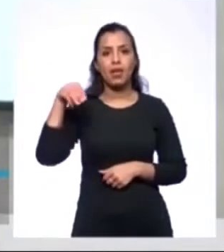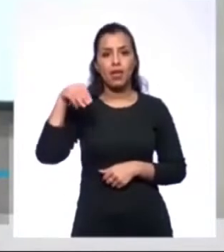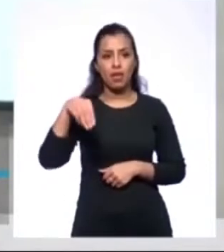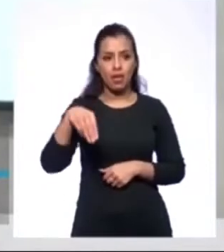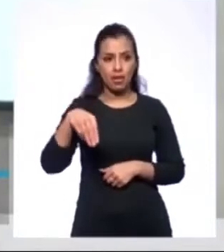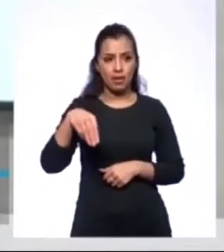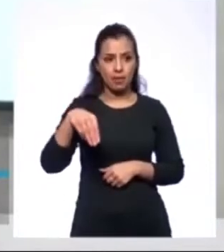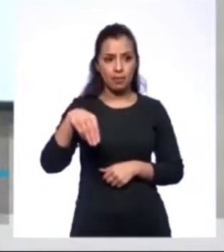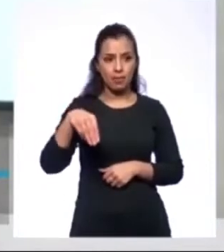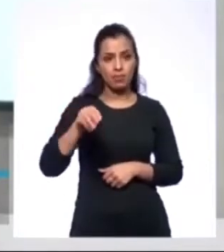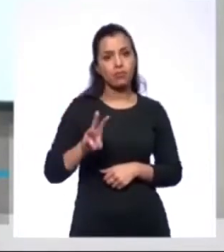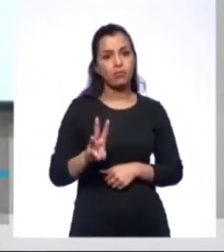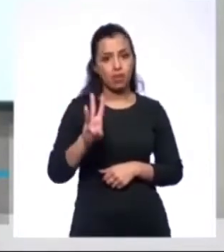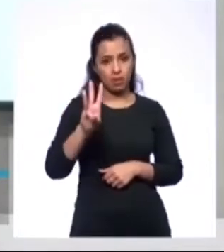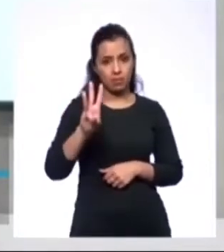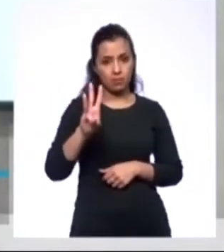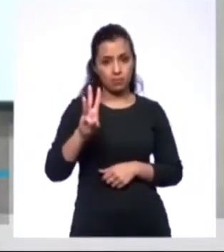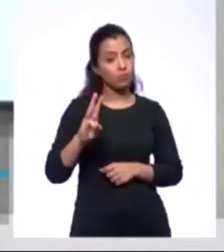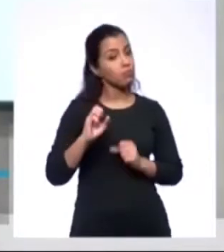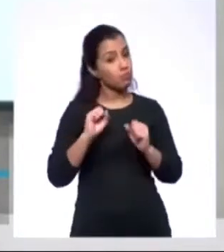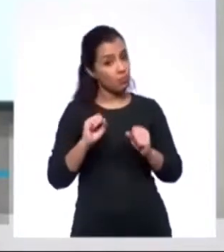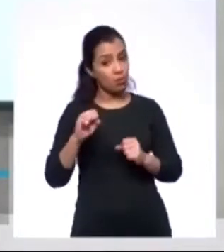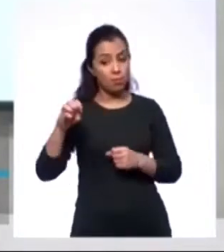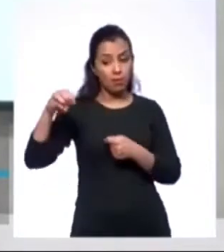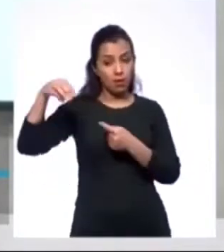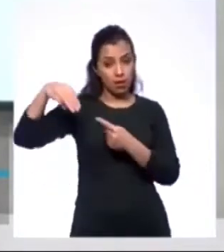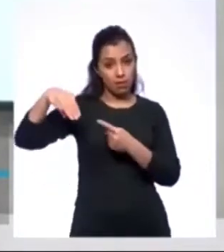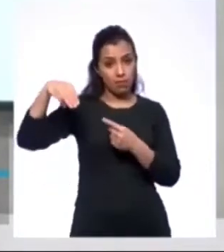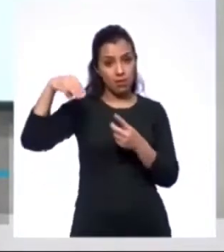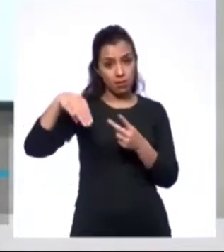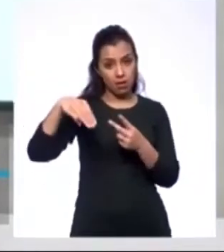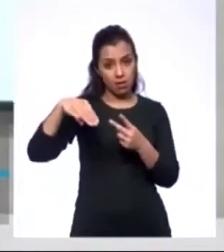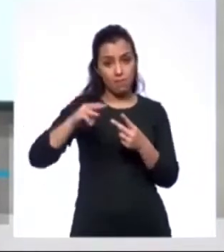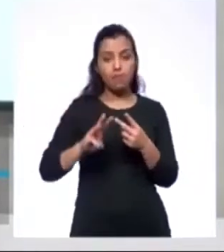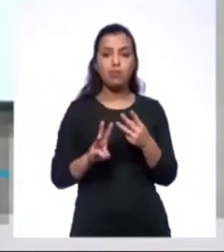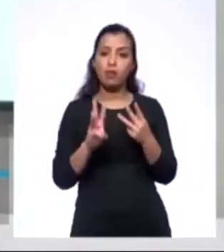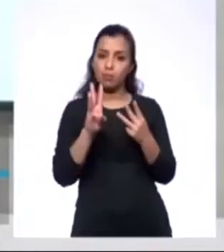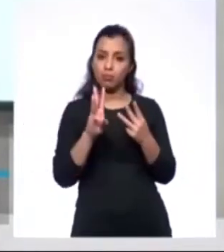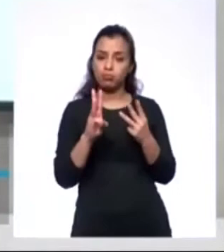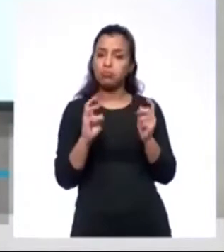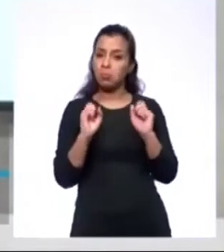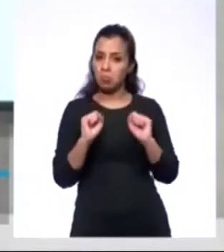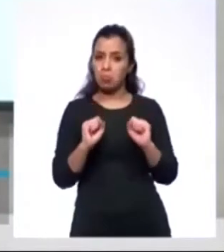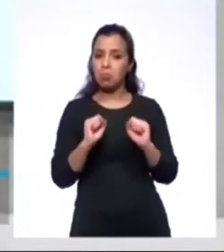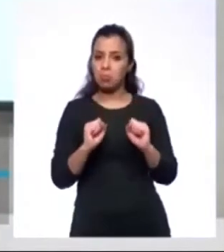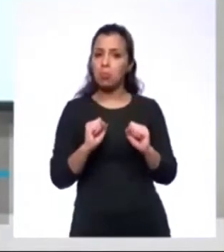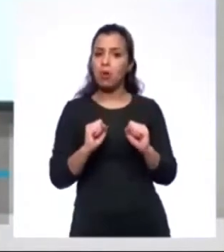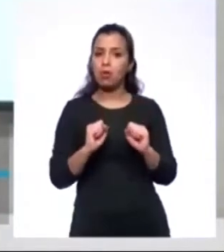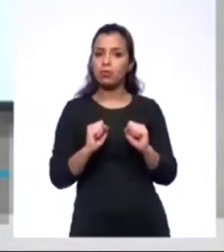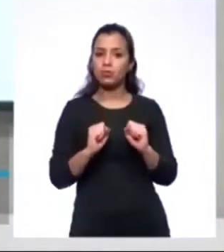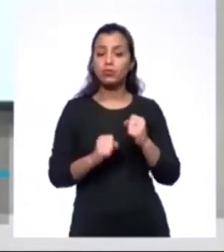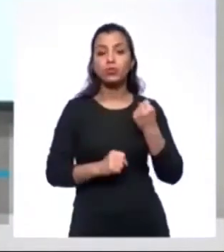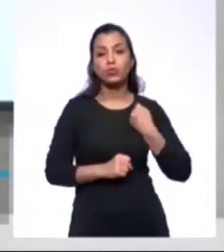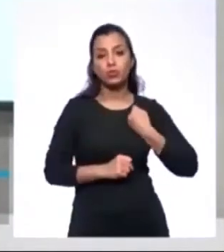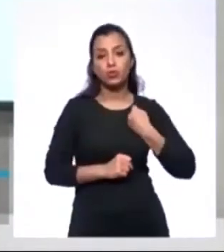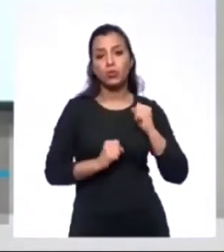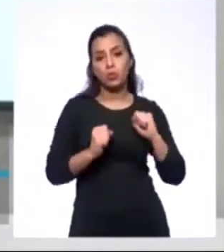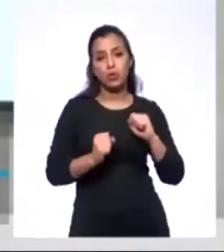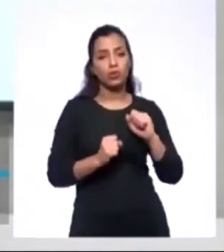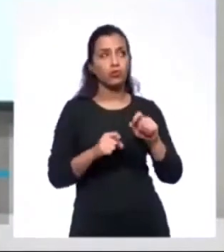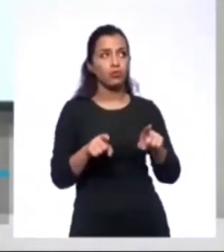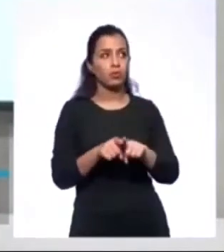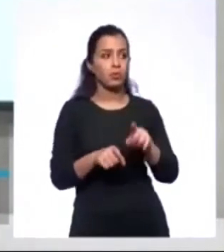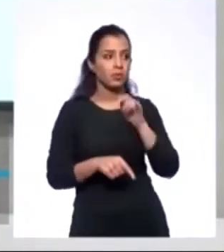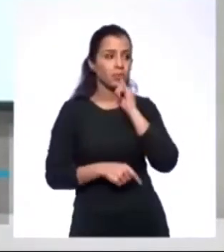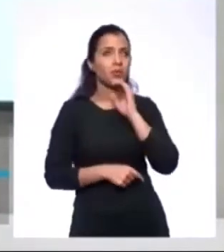Emily w pode MM também comenta igual w e os algarismos podem ser por